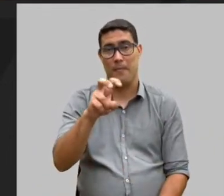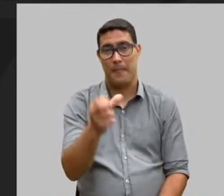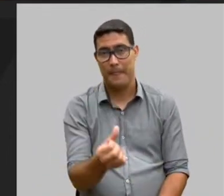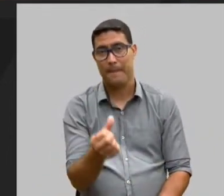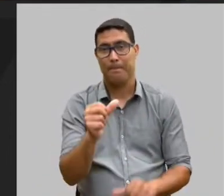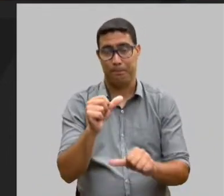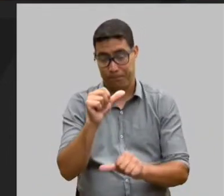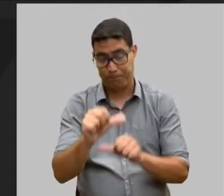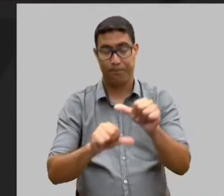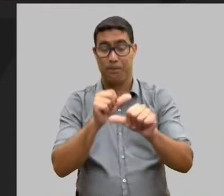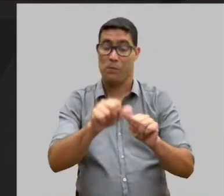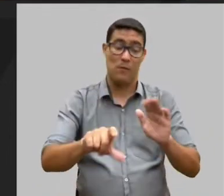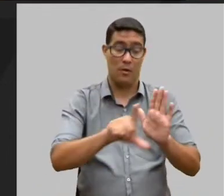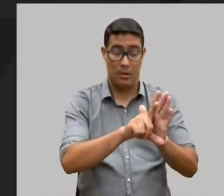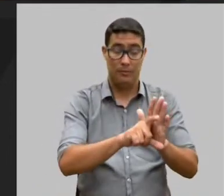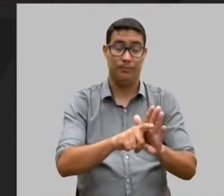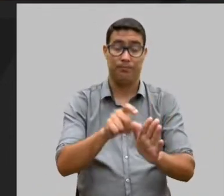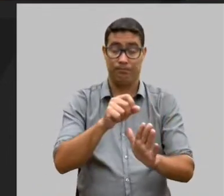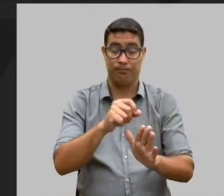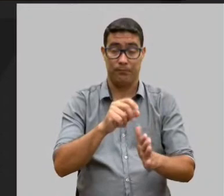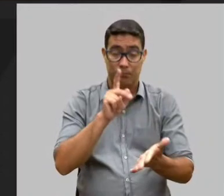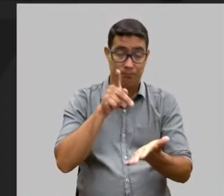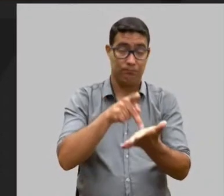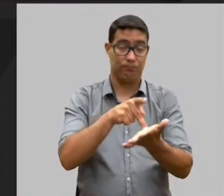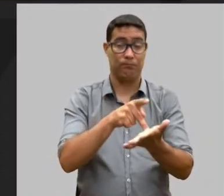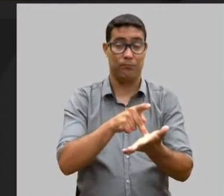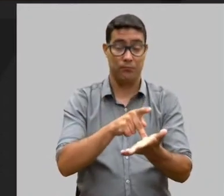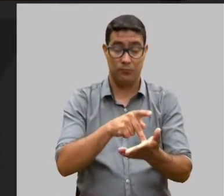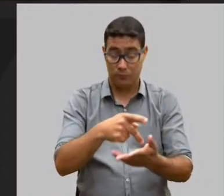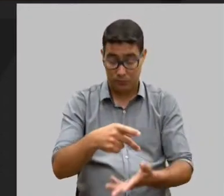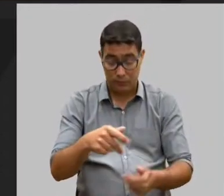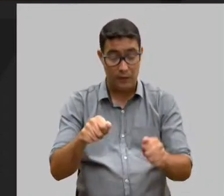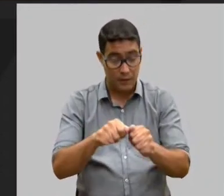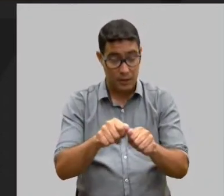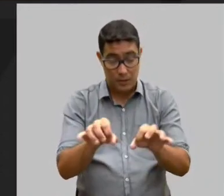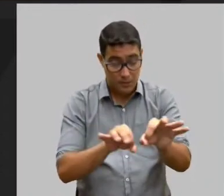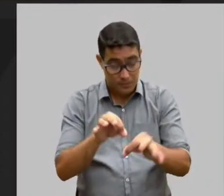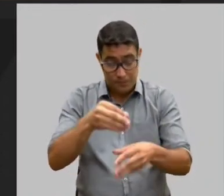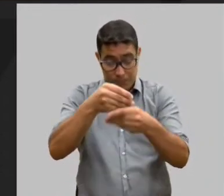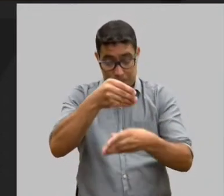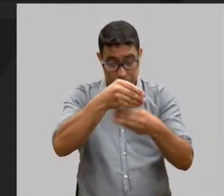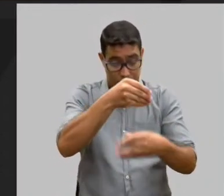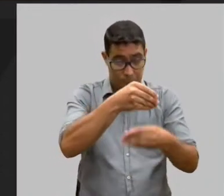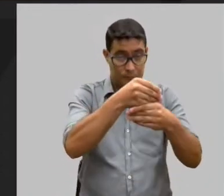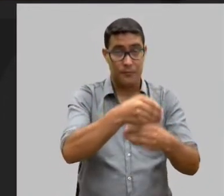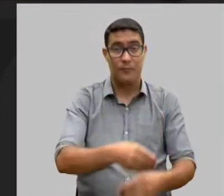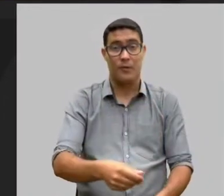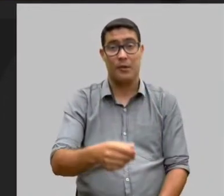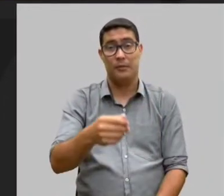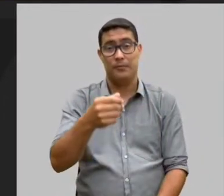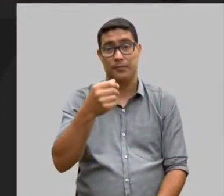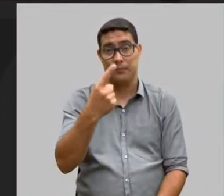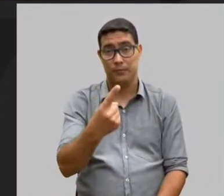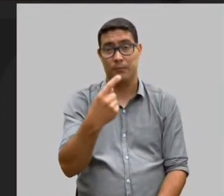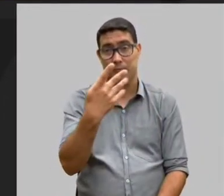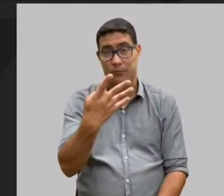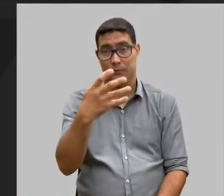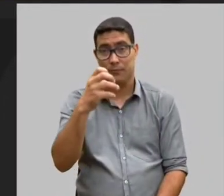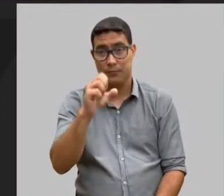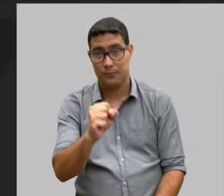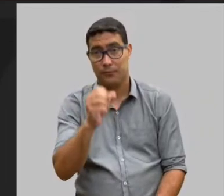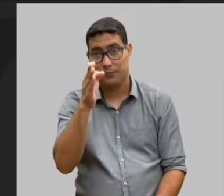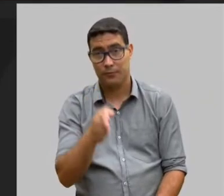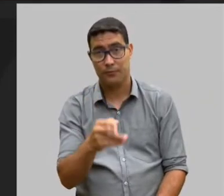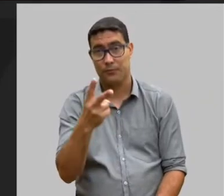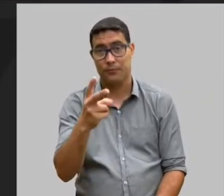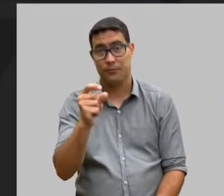a a a lei original lá mudando alguns indexadores eu propondo alguma refinanciamento a 148/4 Justamente que a lei que propôs